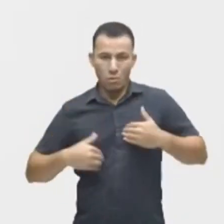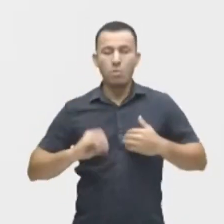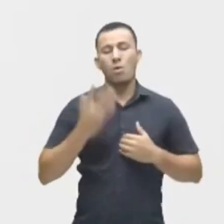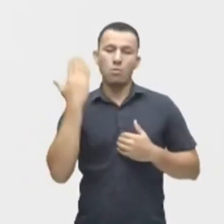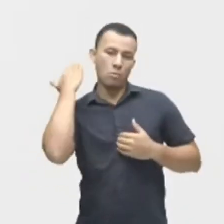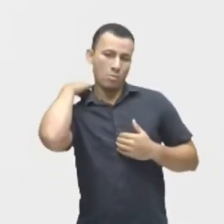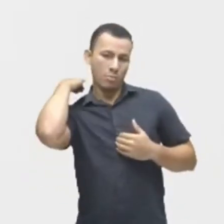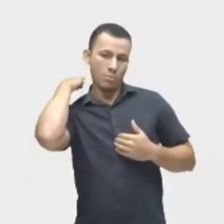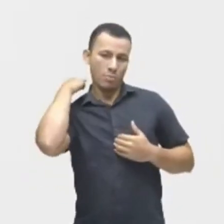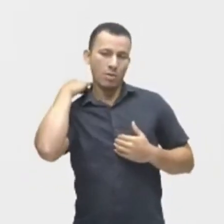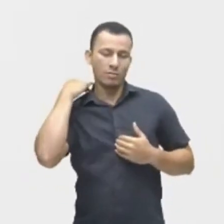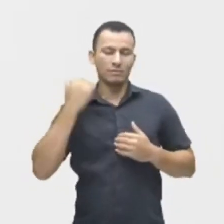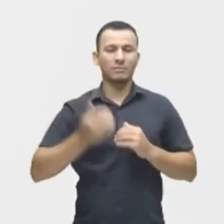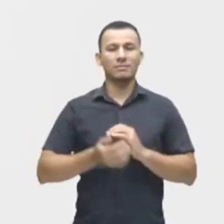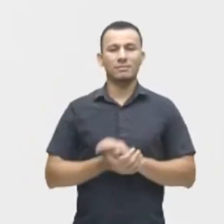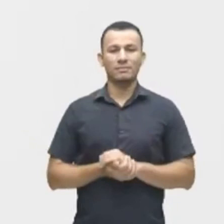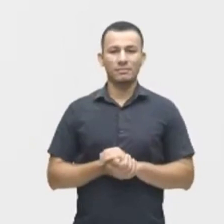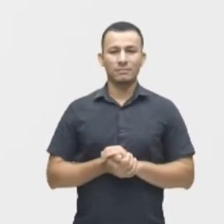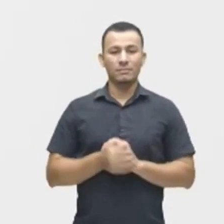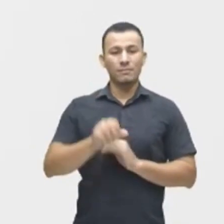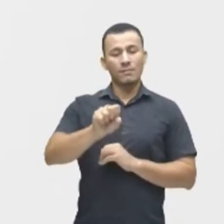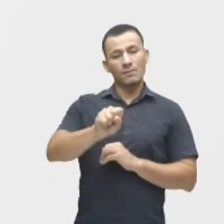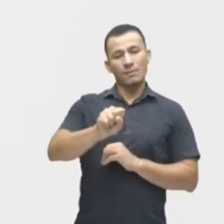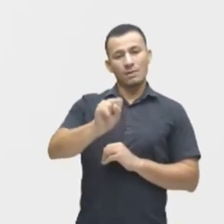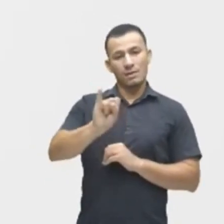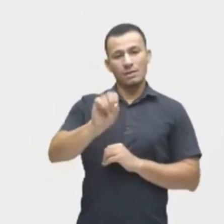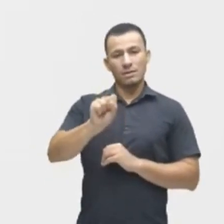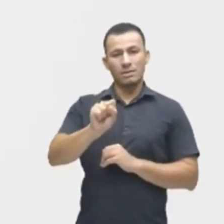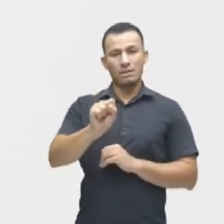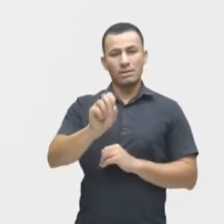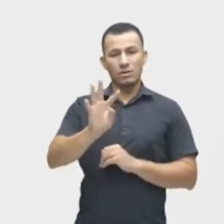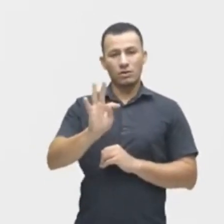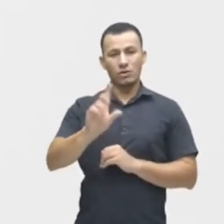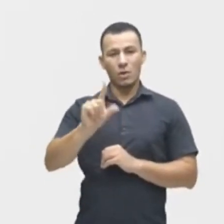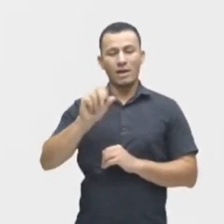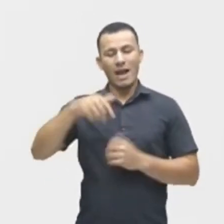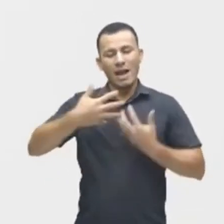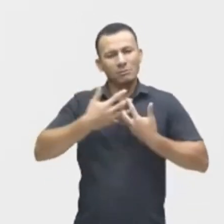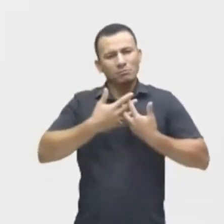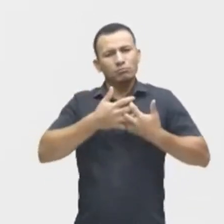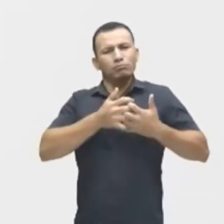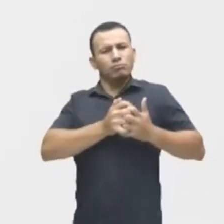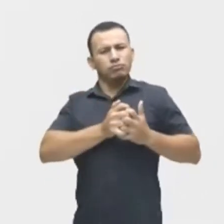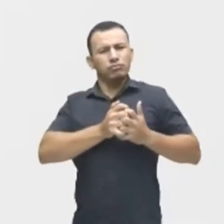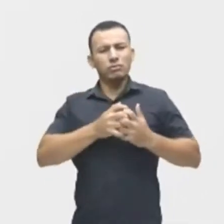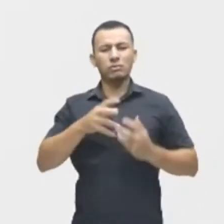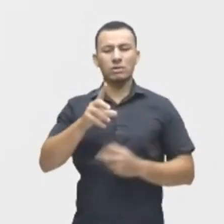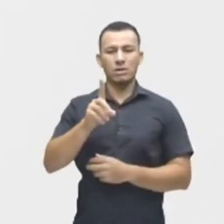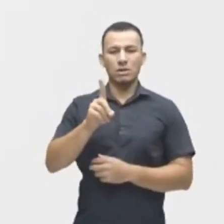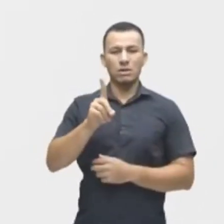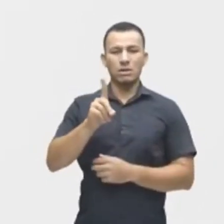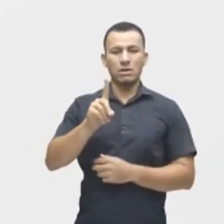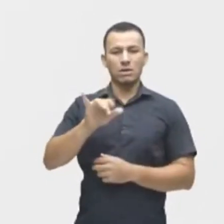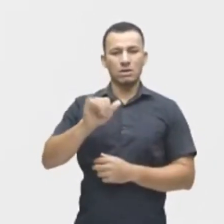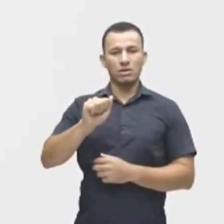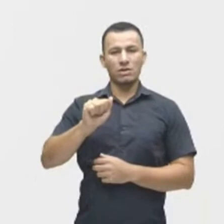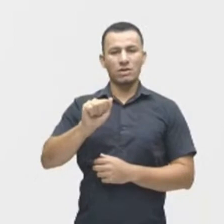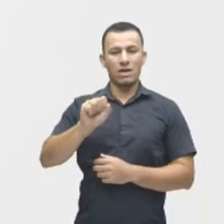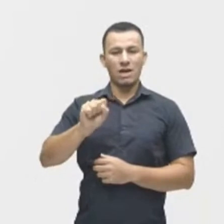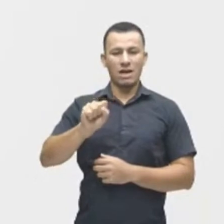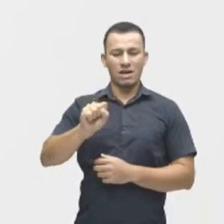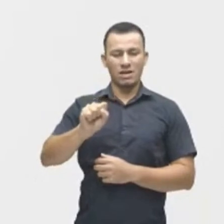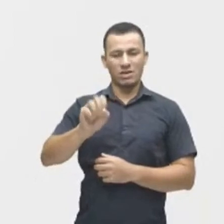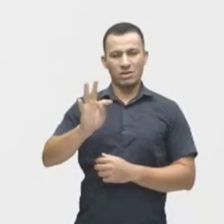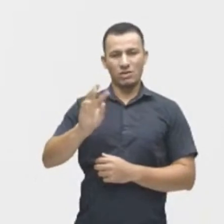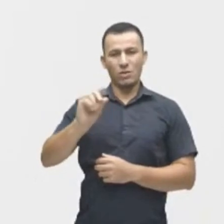pulmão. É aí a diástole. Sístole ele contrai, diástole ele relaxa, tá bom? Isso é bem interessante nós percebermos. E